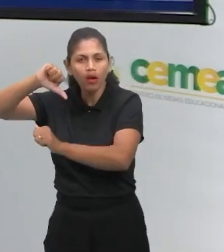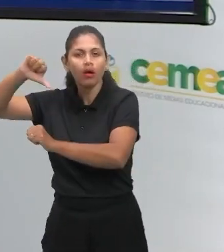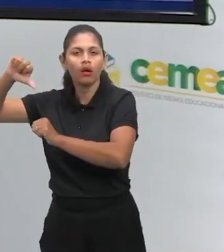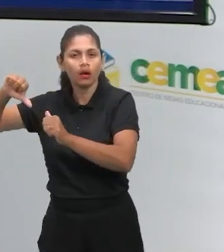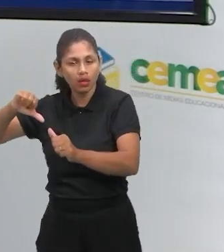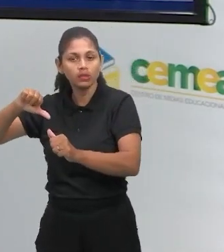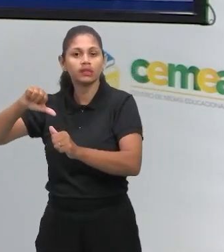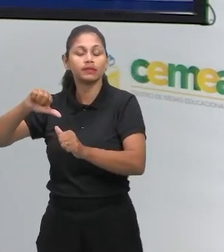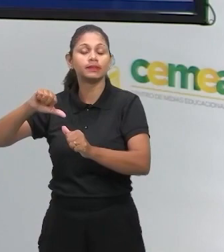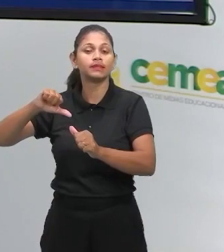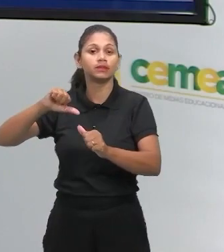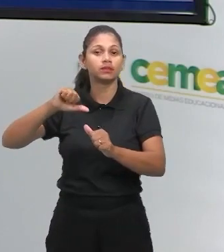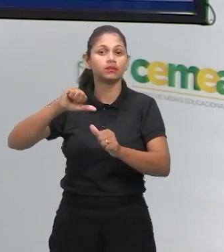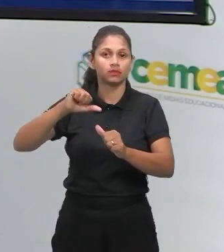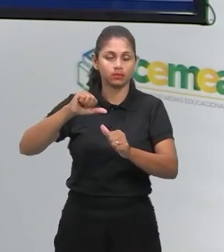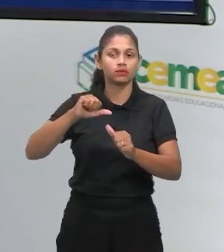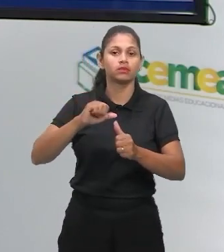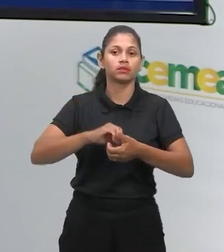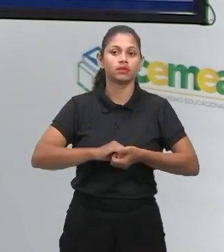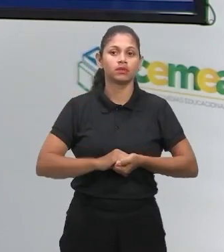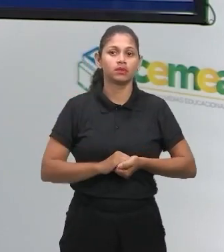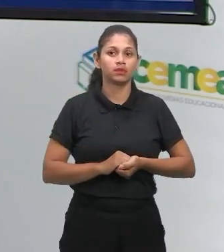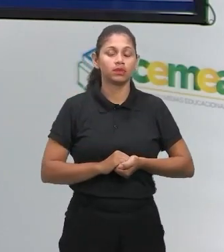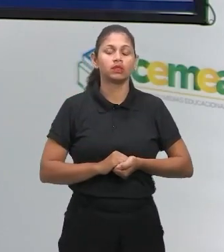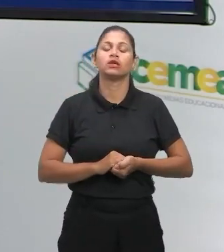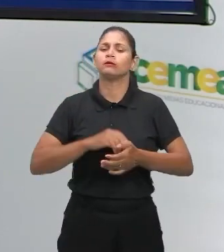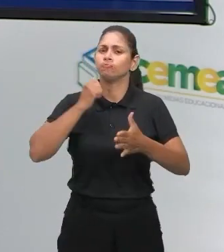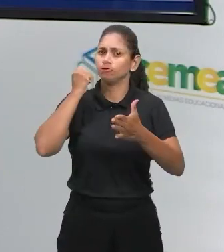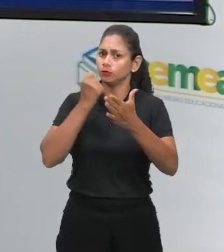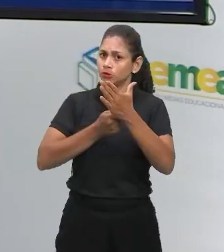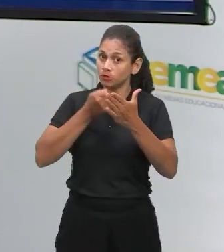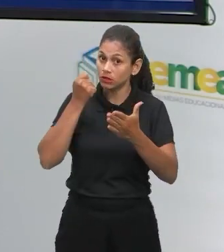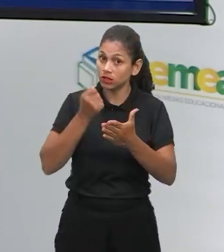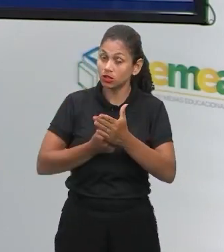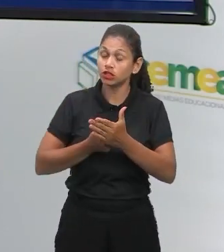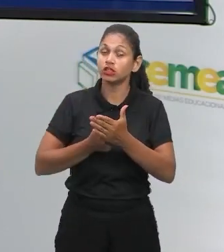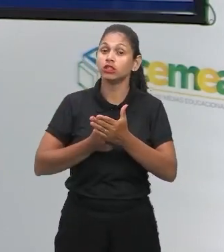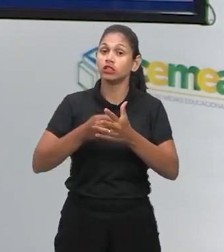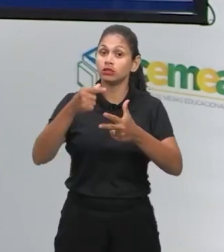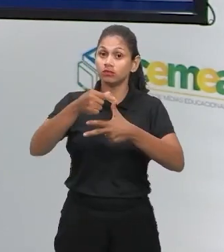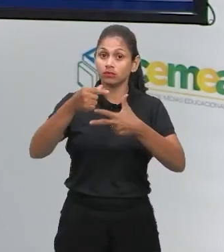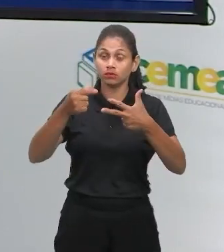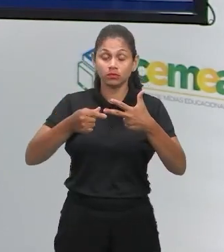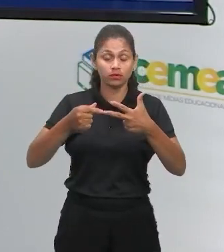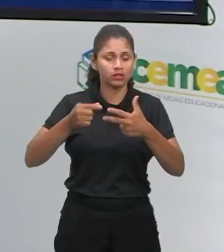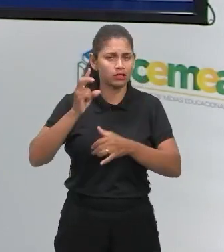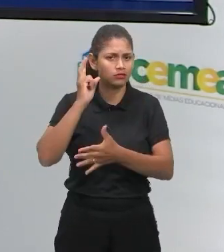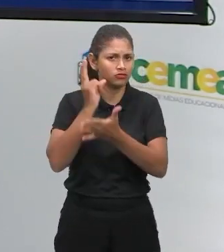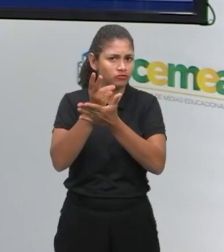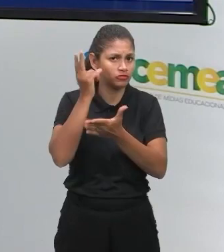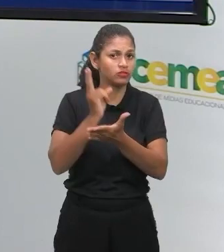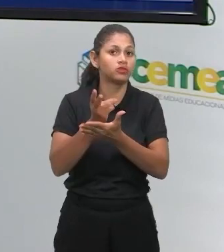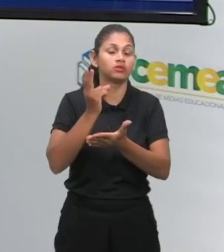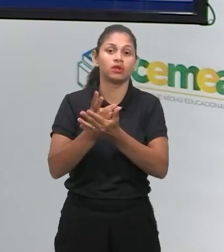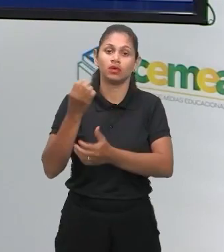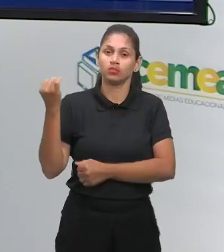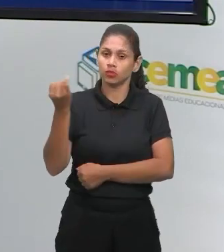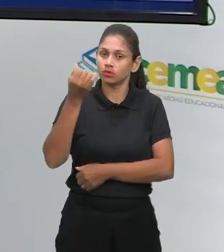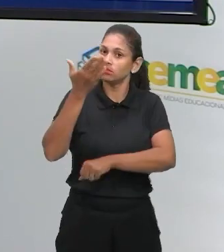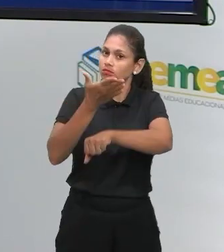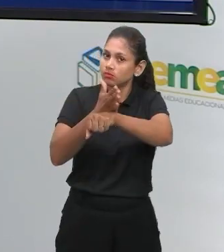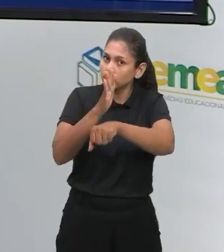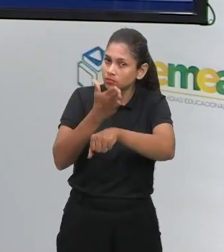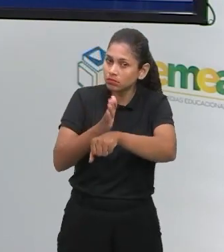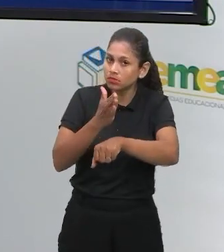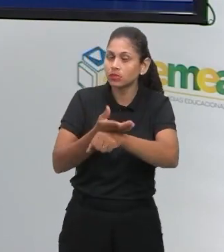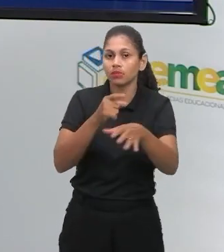segundo para quilômetros por hora e vice-versa cai muito no Enem. Isso aqui é questão do Enem, gente. Então, muito importante você praticar questões